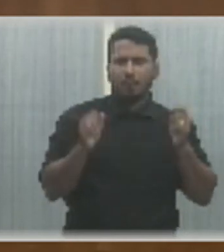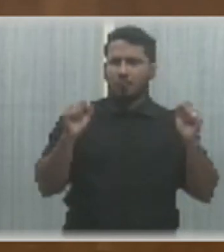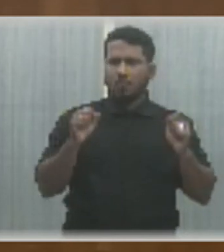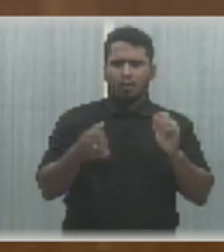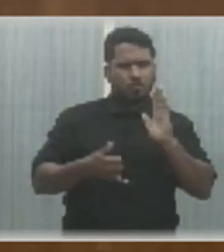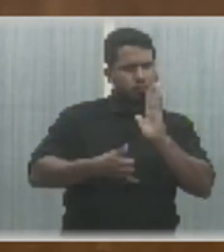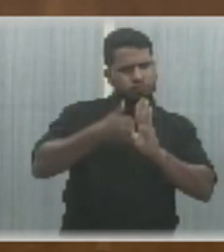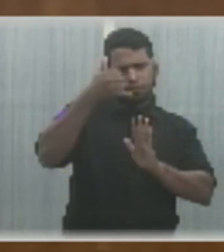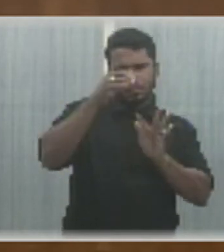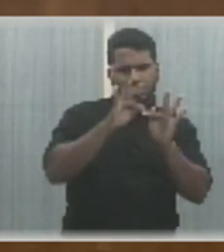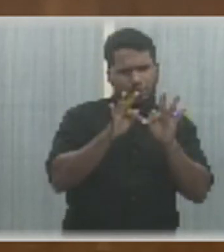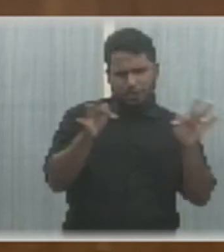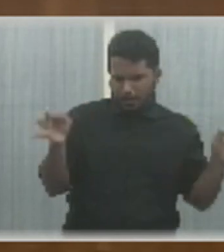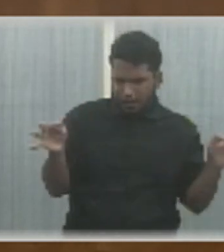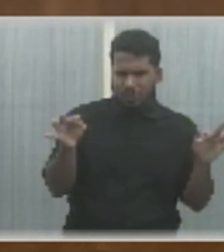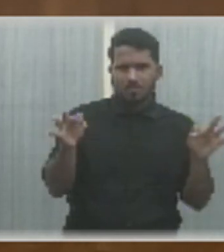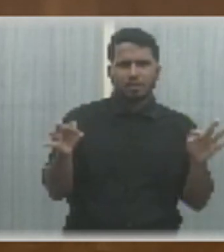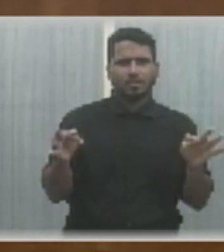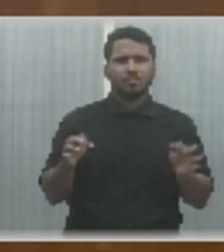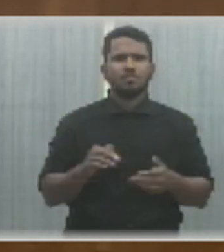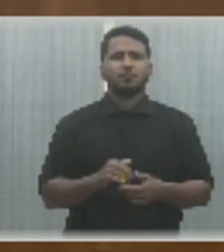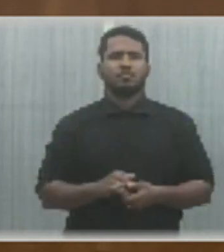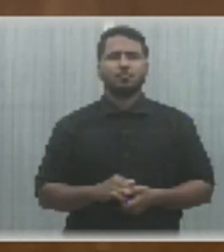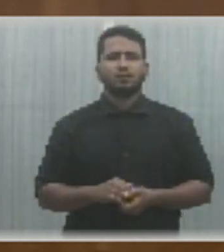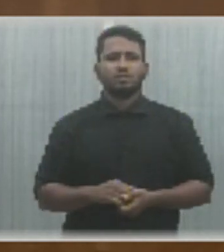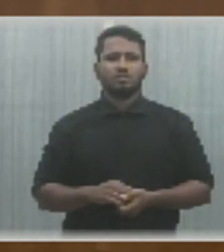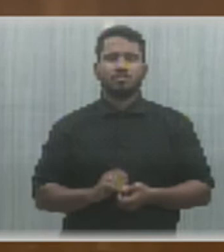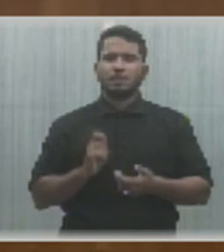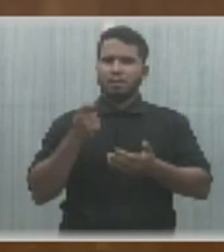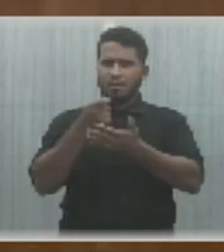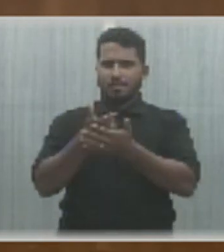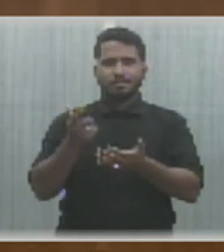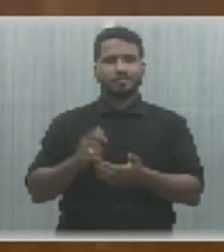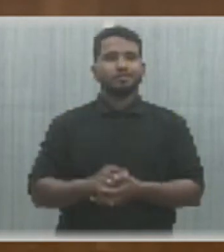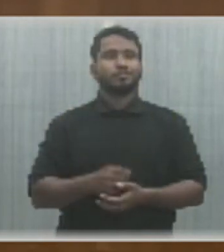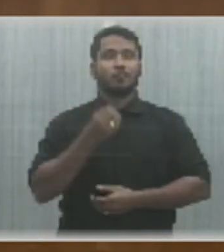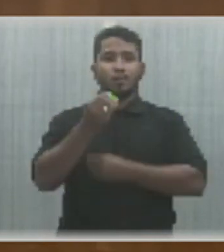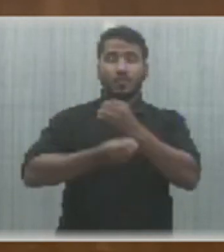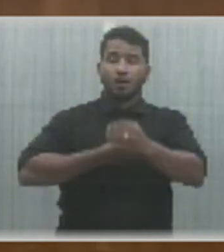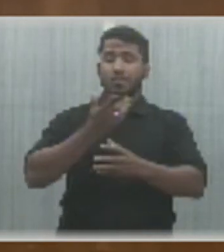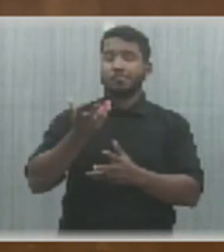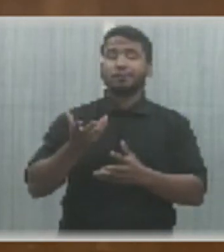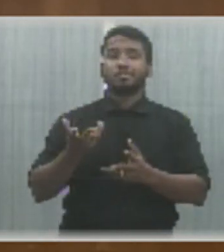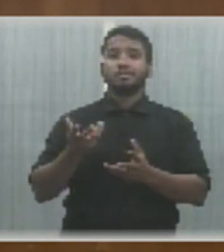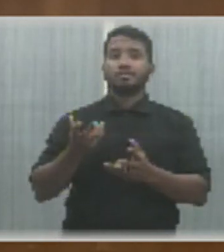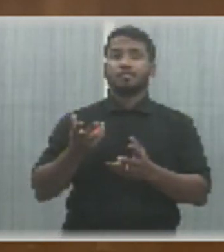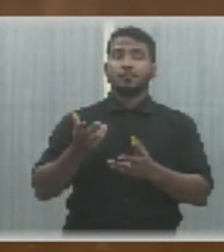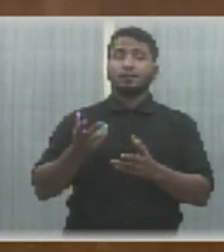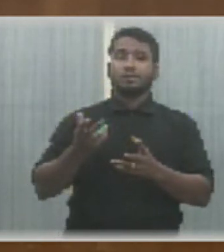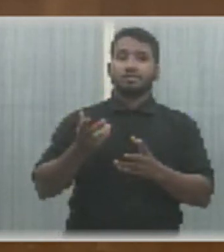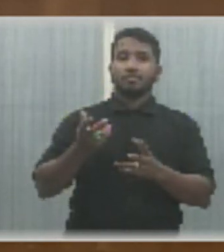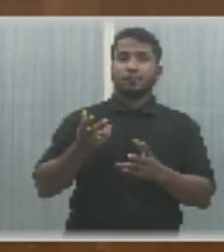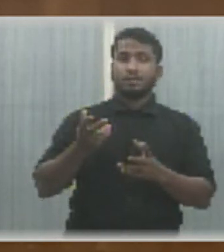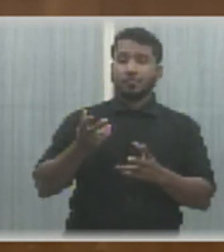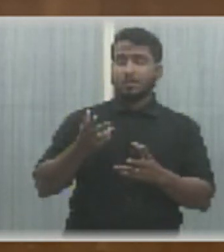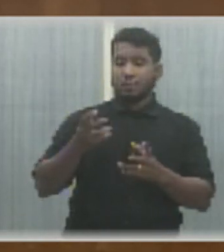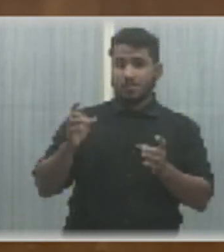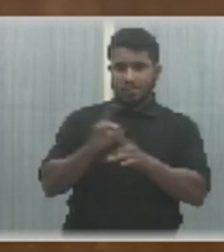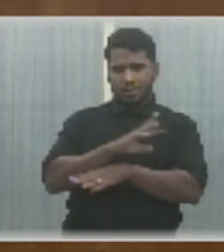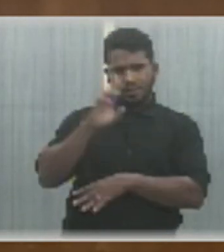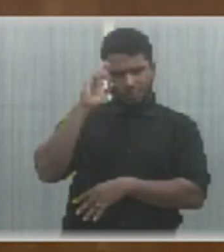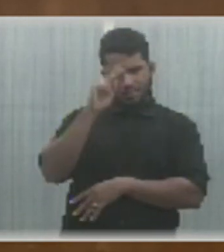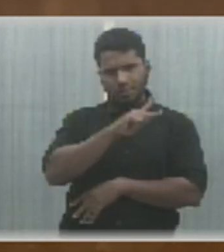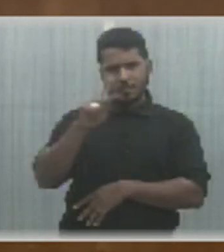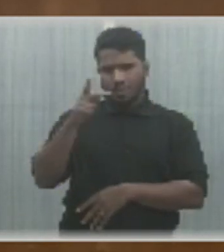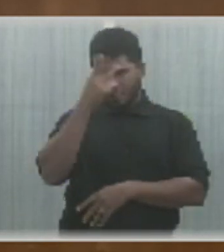cadastro simplificado e a emissão de um boleto. Então, como benefício, senhor presidente, aqui já concluindo,